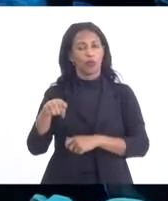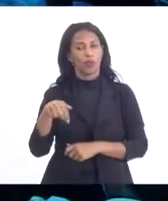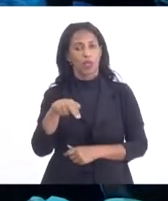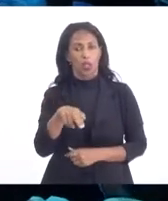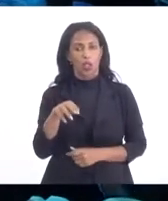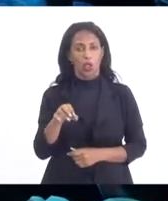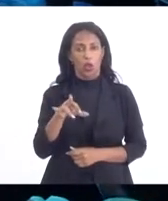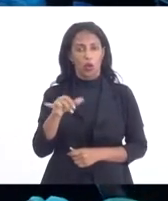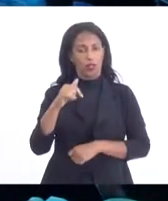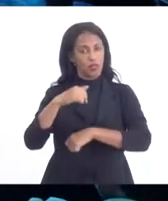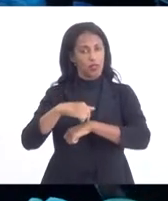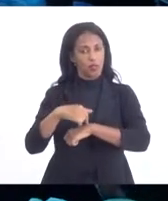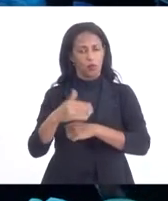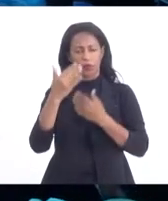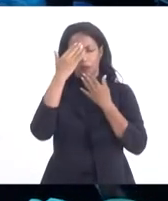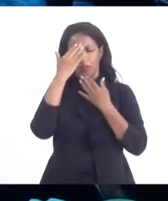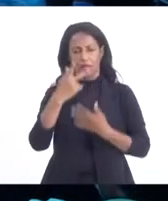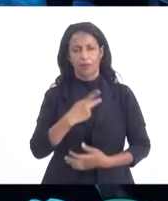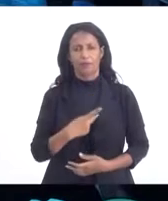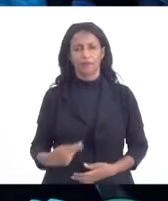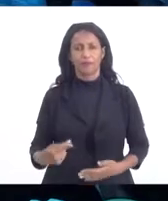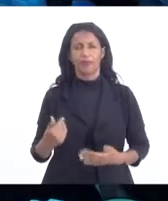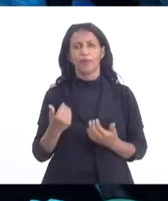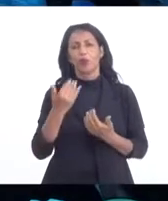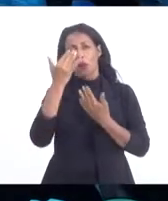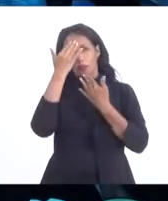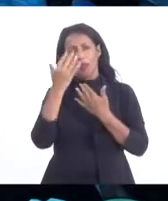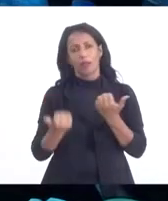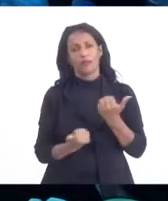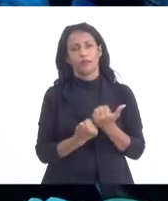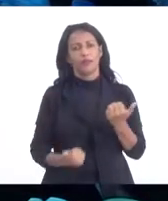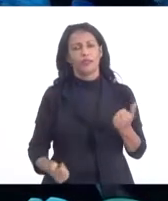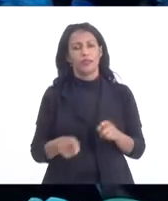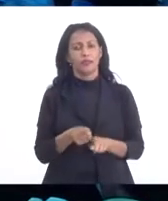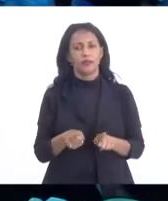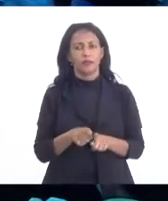esse é o momento. Muito obrigado, presidente. Muito obrigado, vice-presidente Jair Bittencourt.